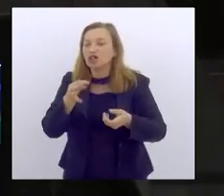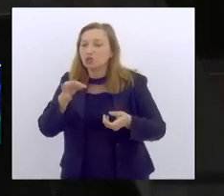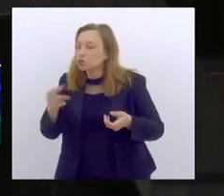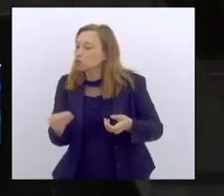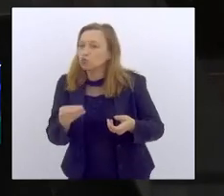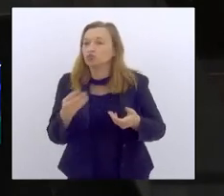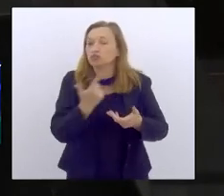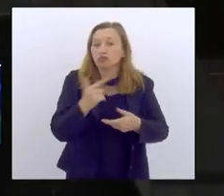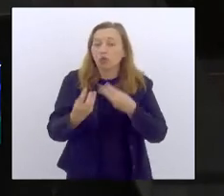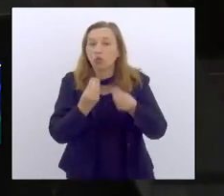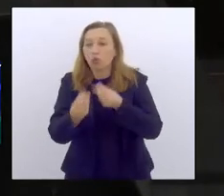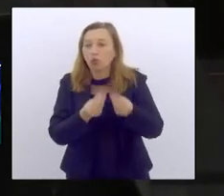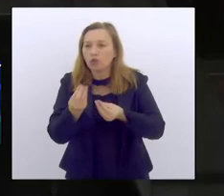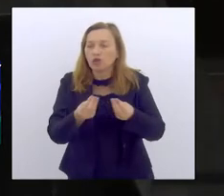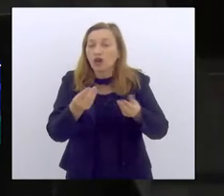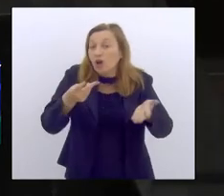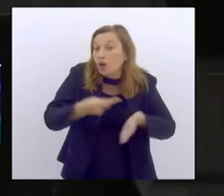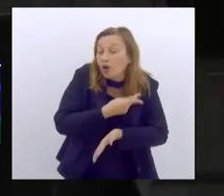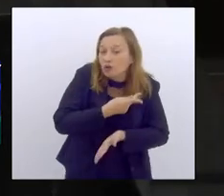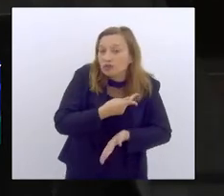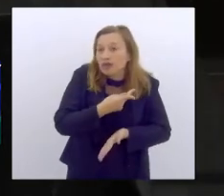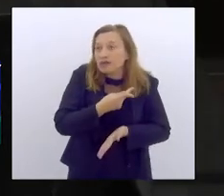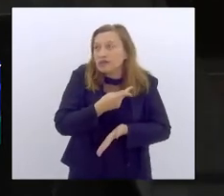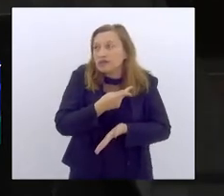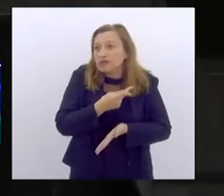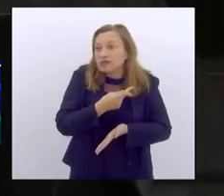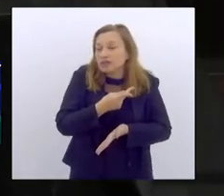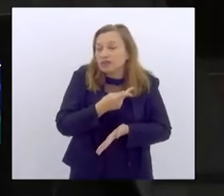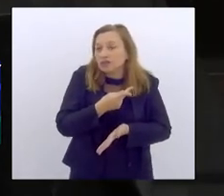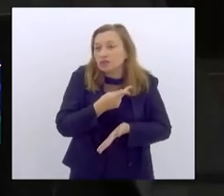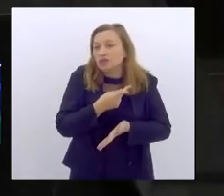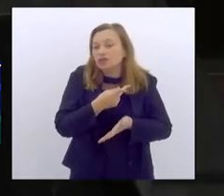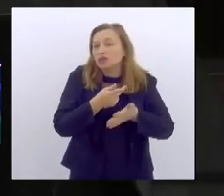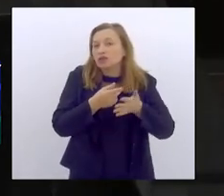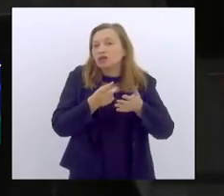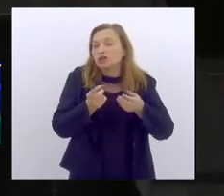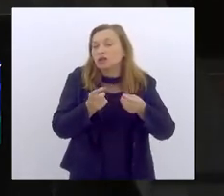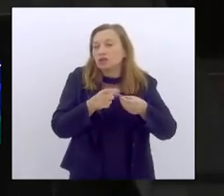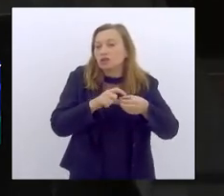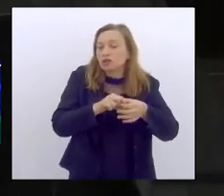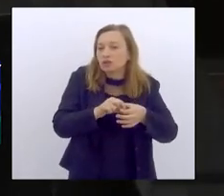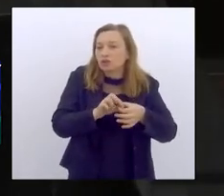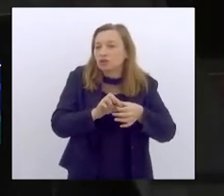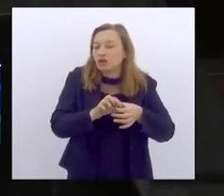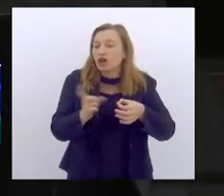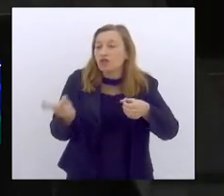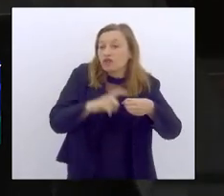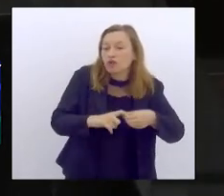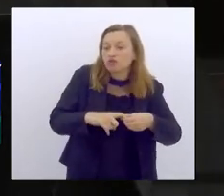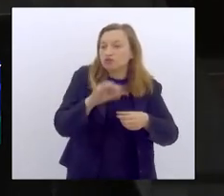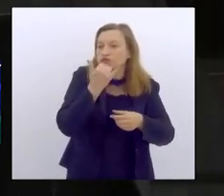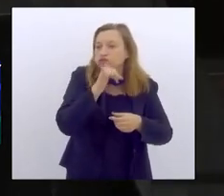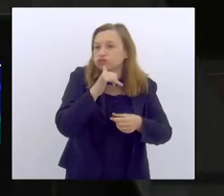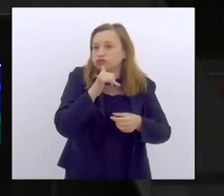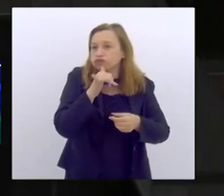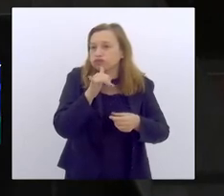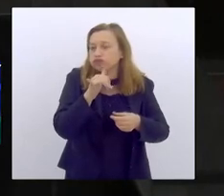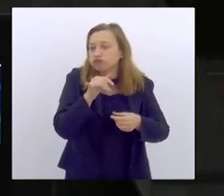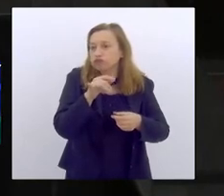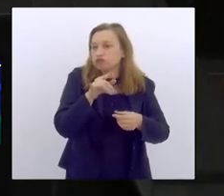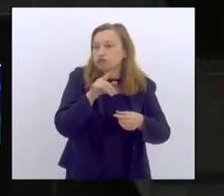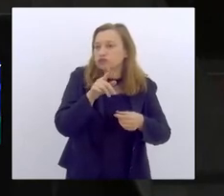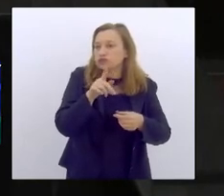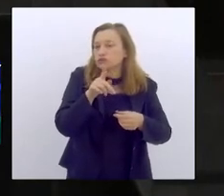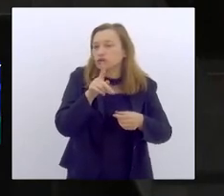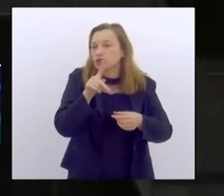que quando quando a banda acontece a digam a religação da volta da energia os equipamentos não